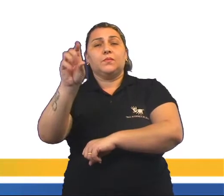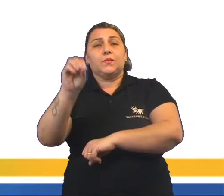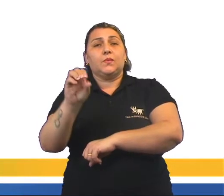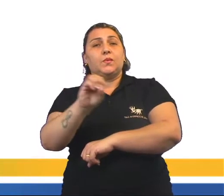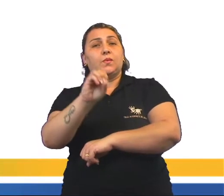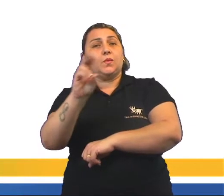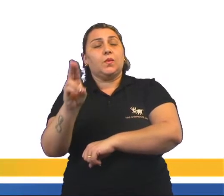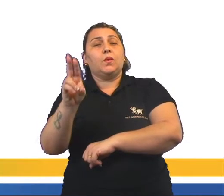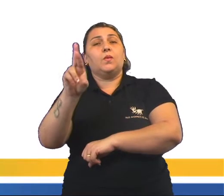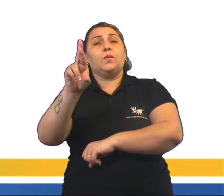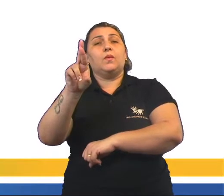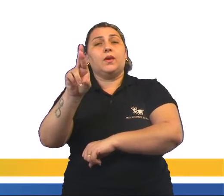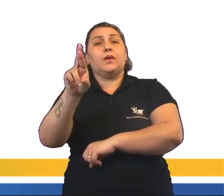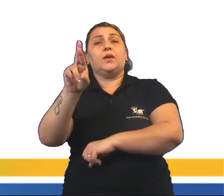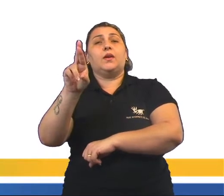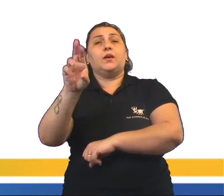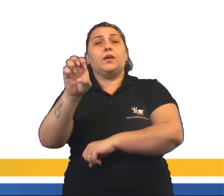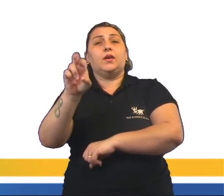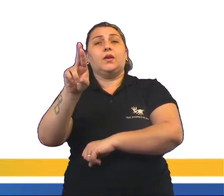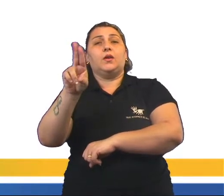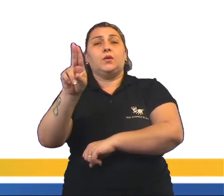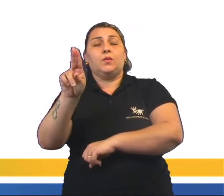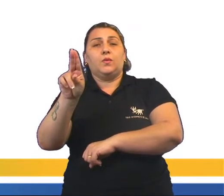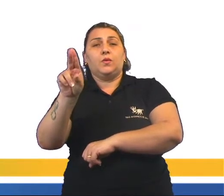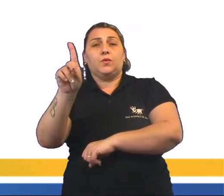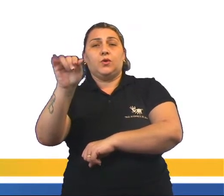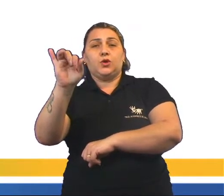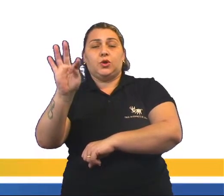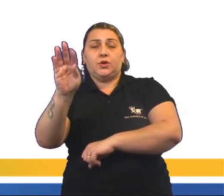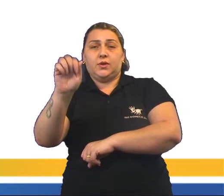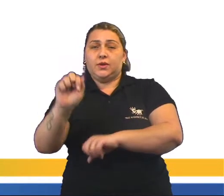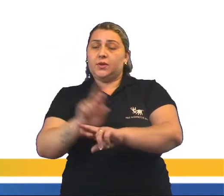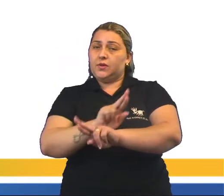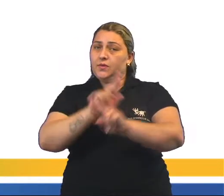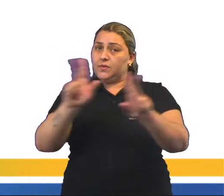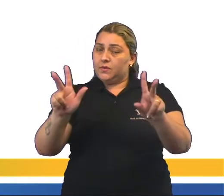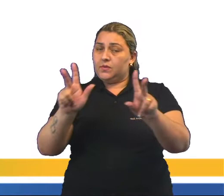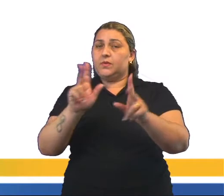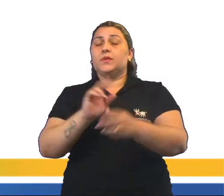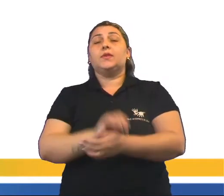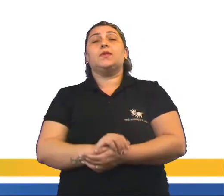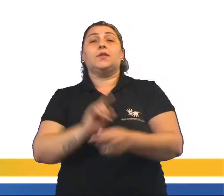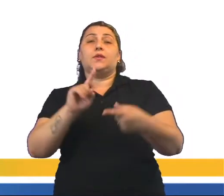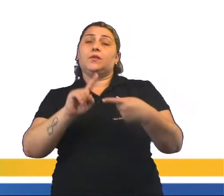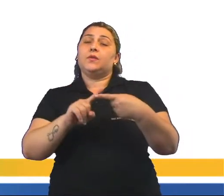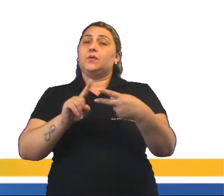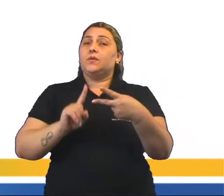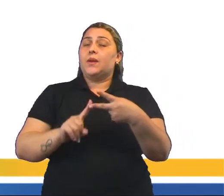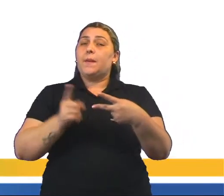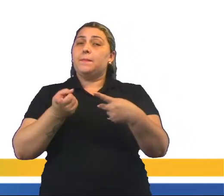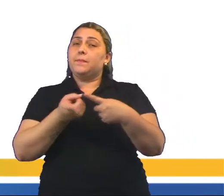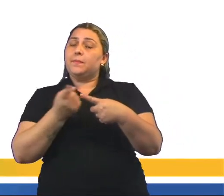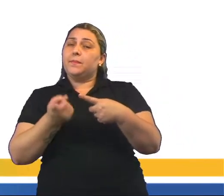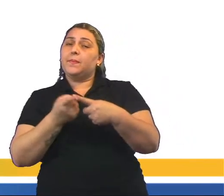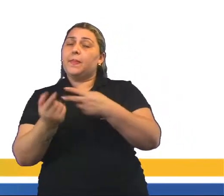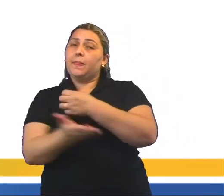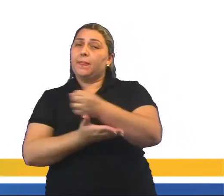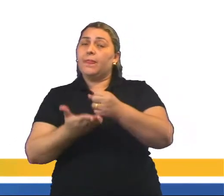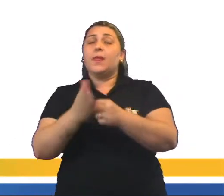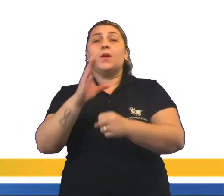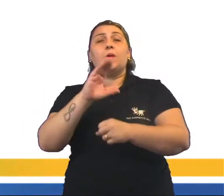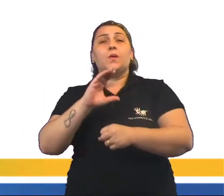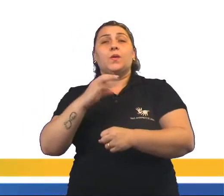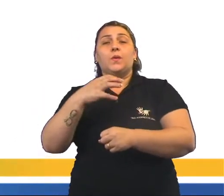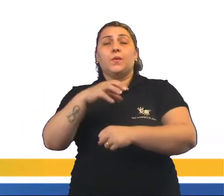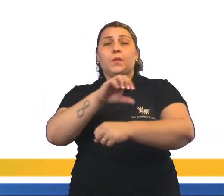e não letrada, que é a popular. A principal diferença entre a cultura popular e a cultura erudita é que a primeira se baseia nos